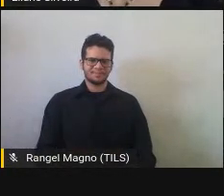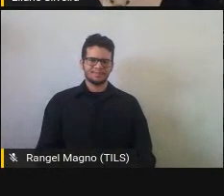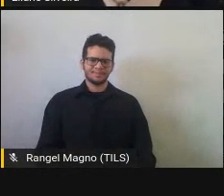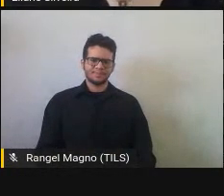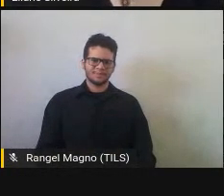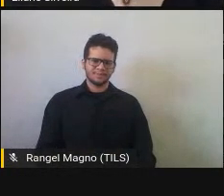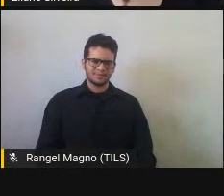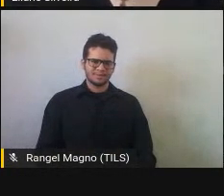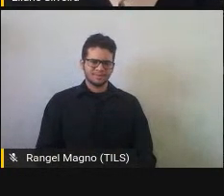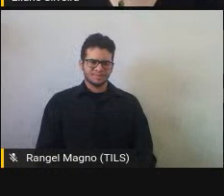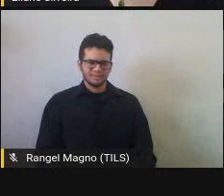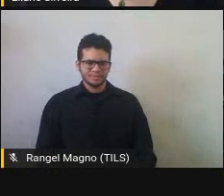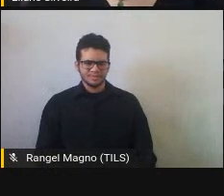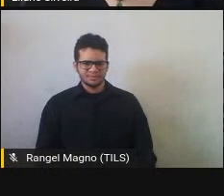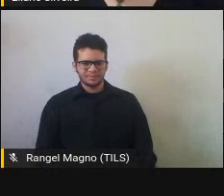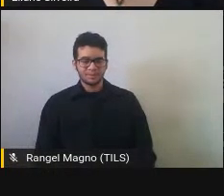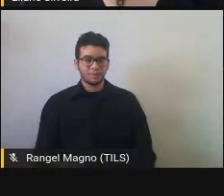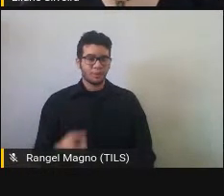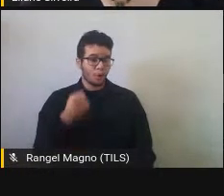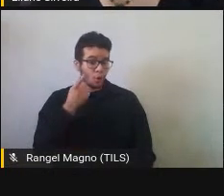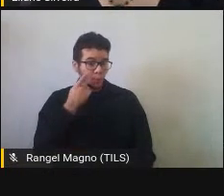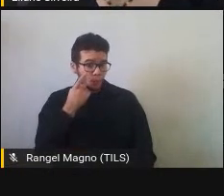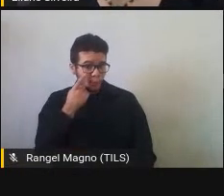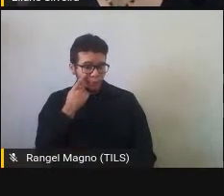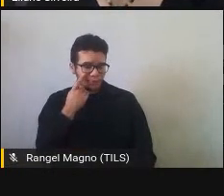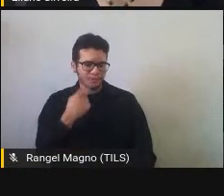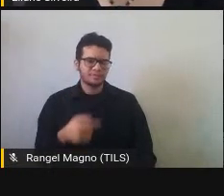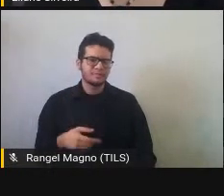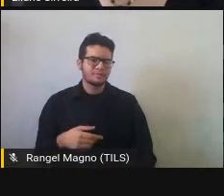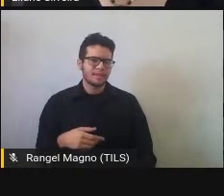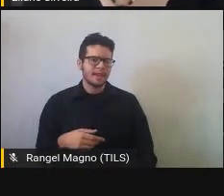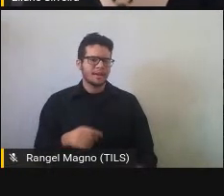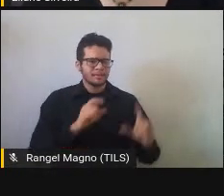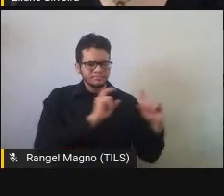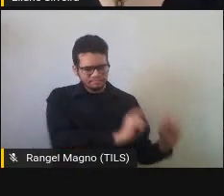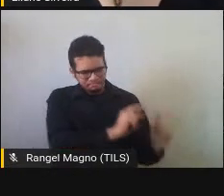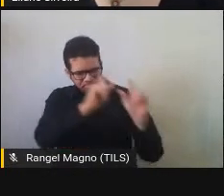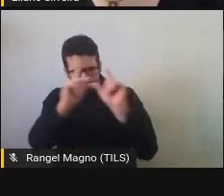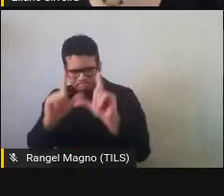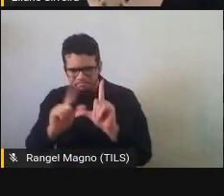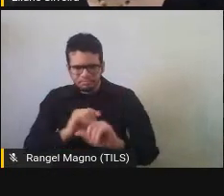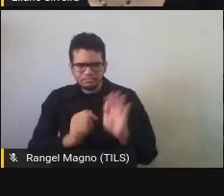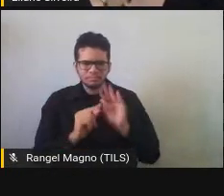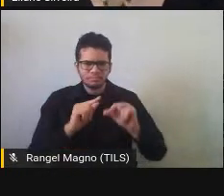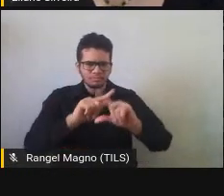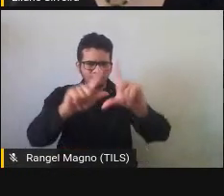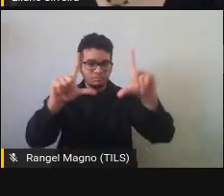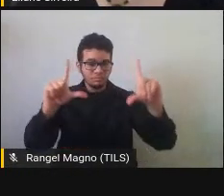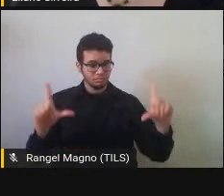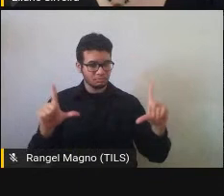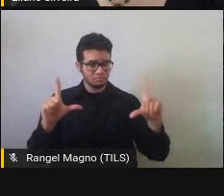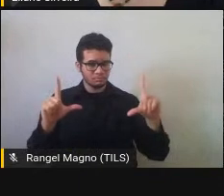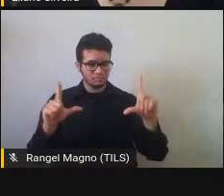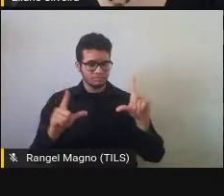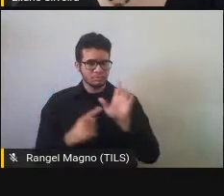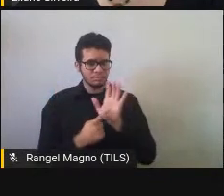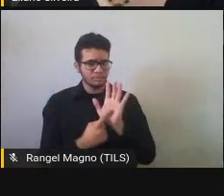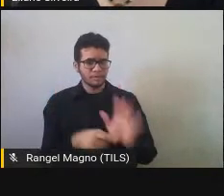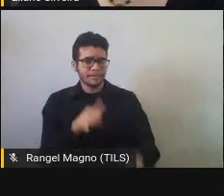eu reproduzi para vocês um manuscrito um fragmento grande do manuscrito